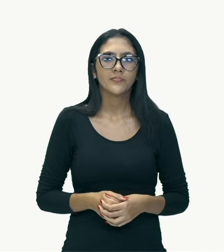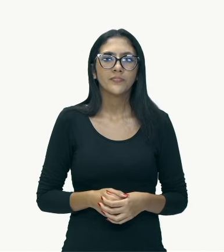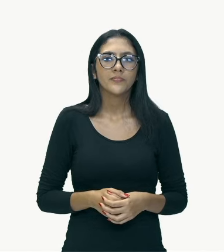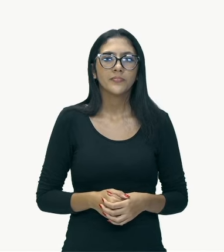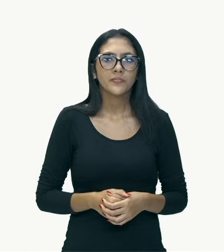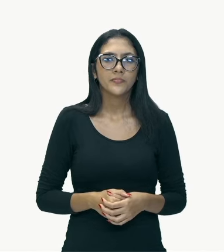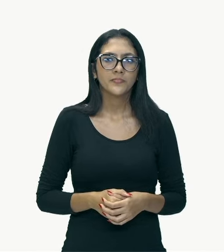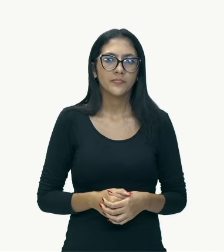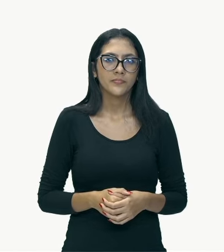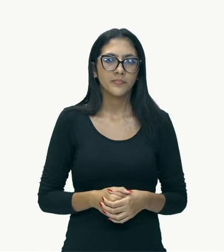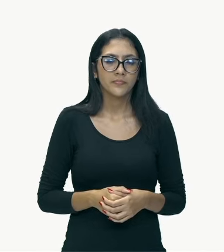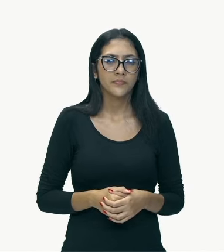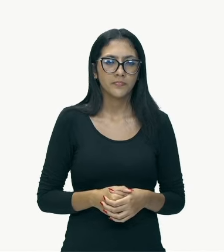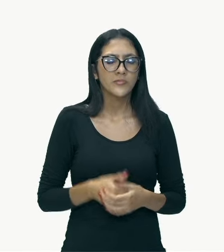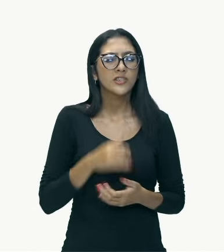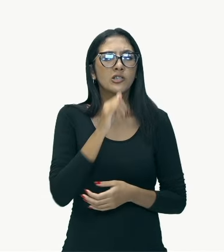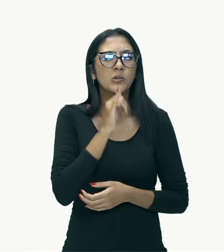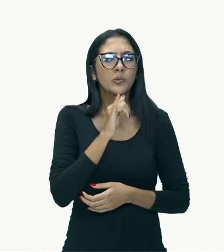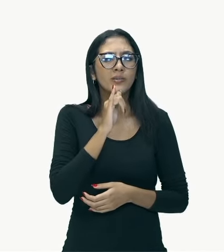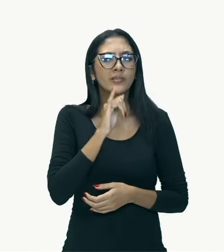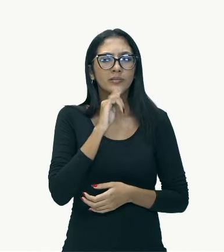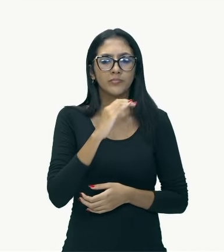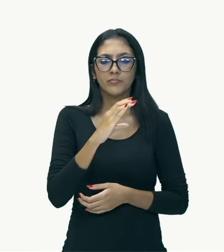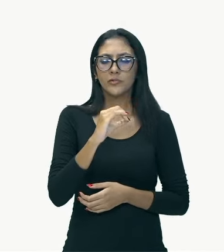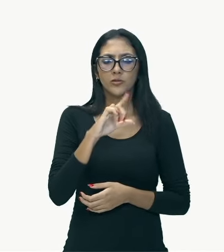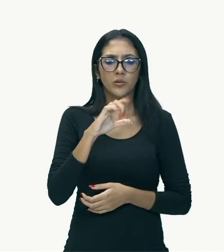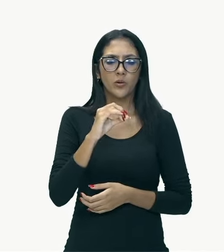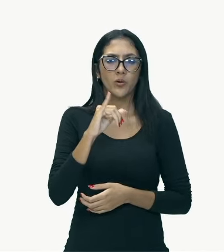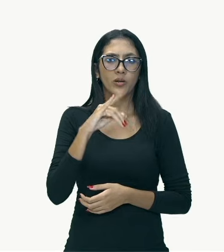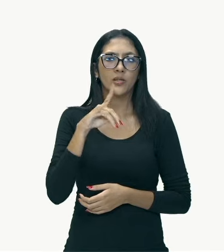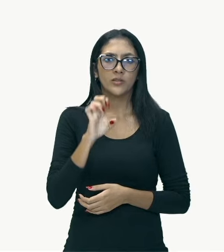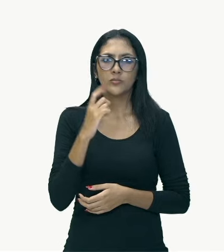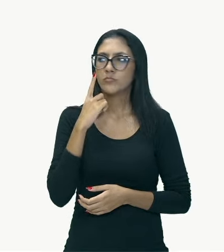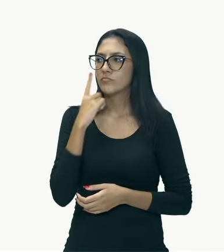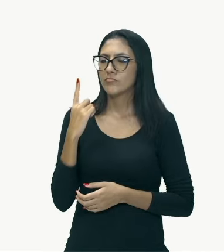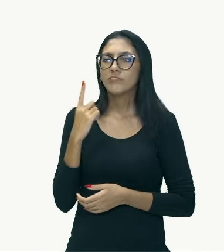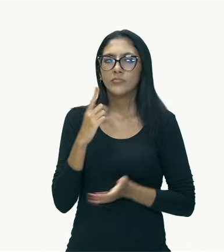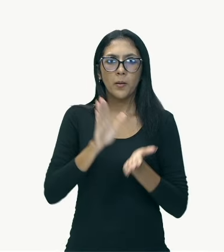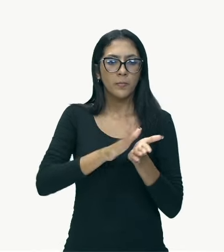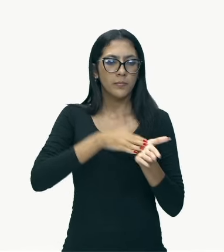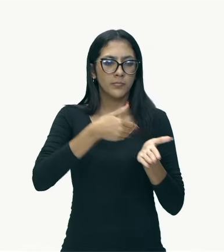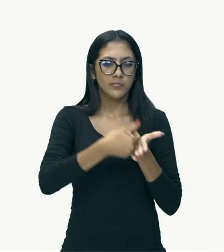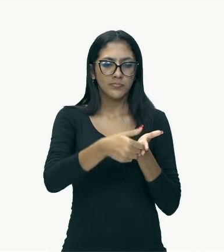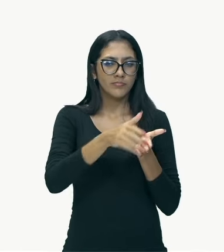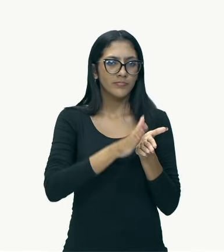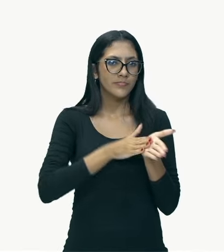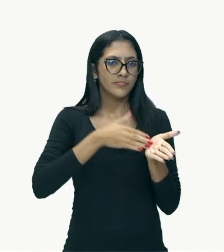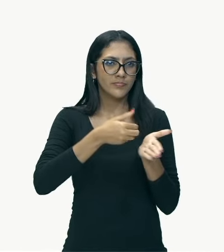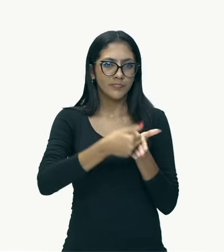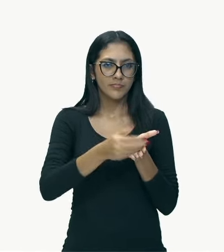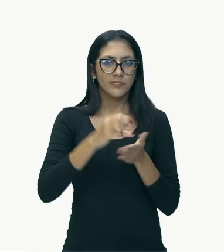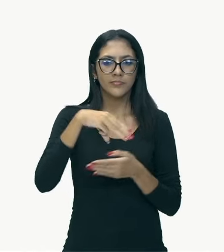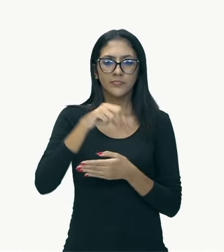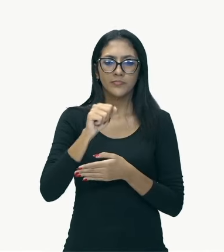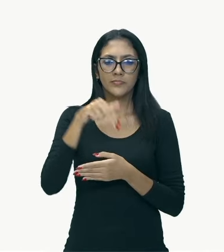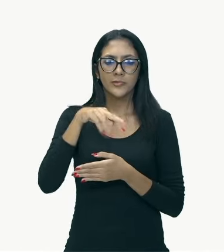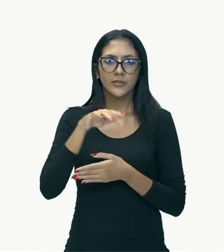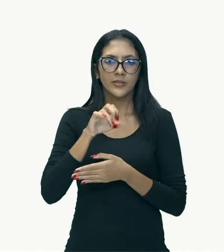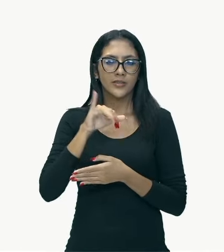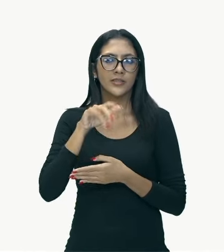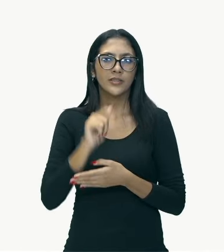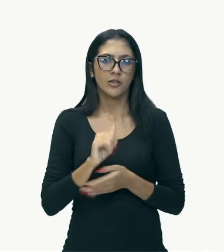Aqui nós temos um exemplo de colóide, que é a manteiga, tá? A manteiga